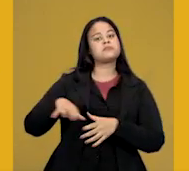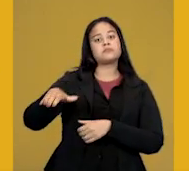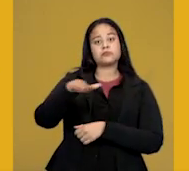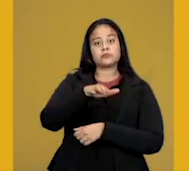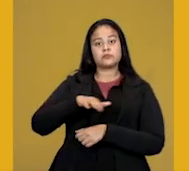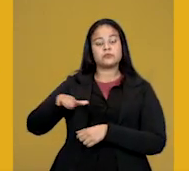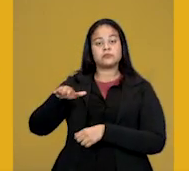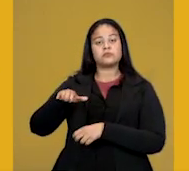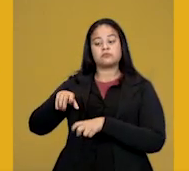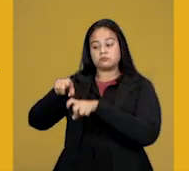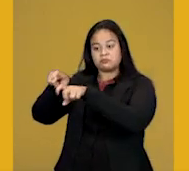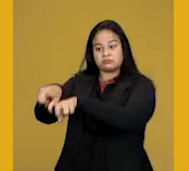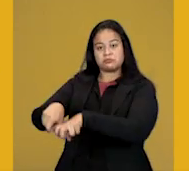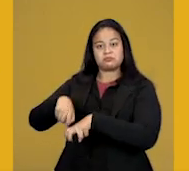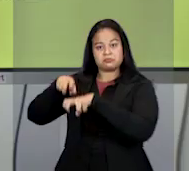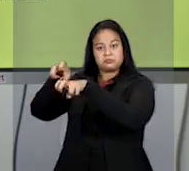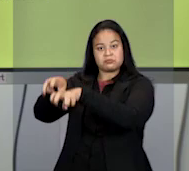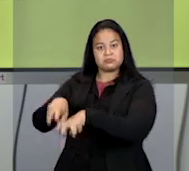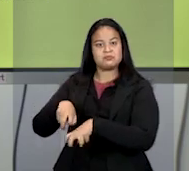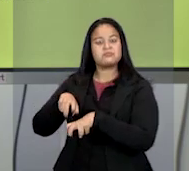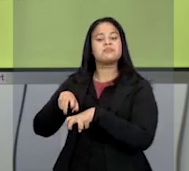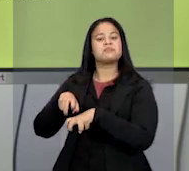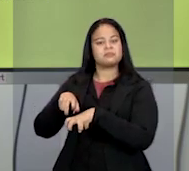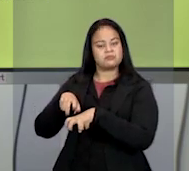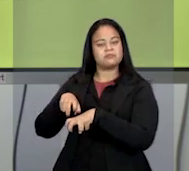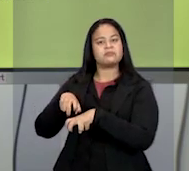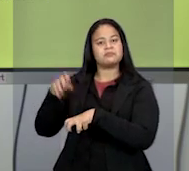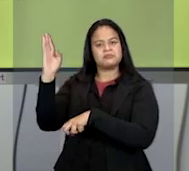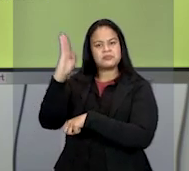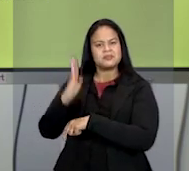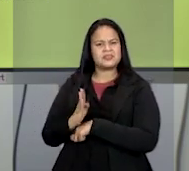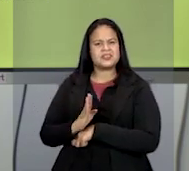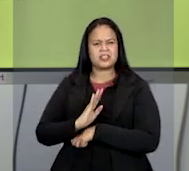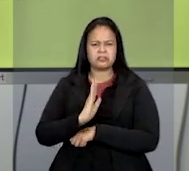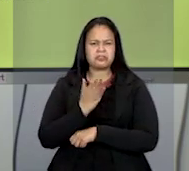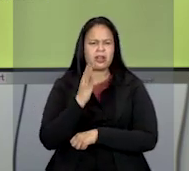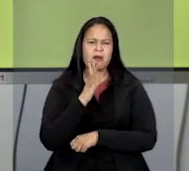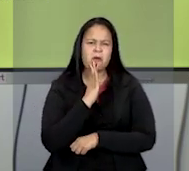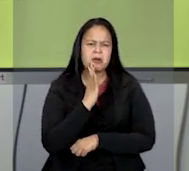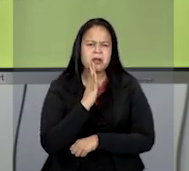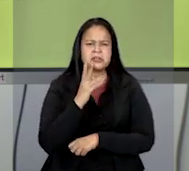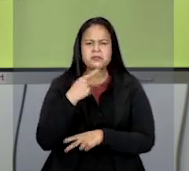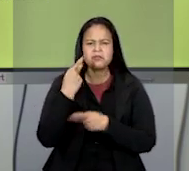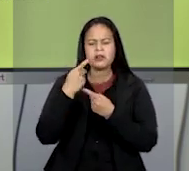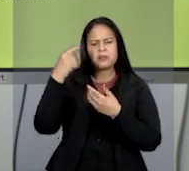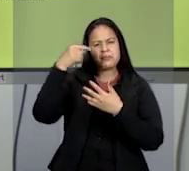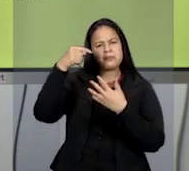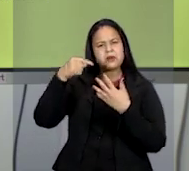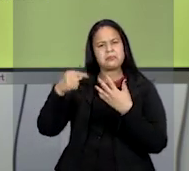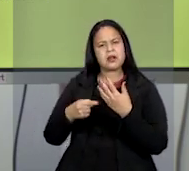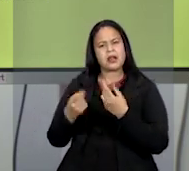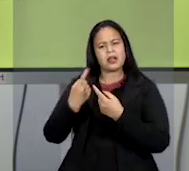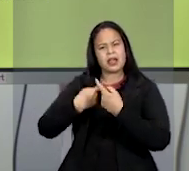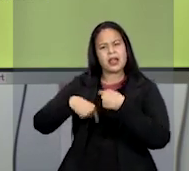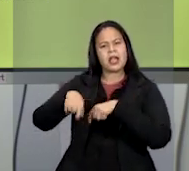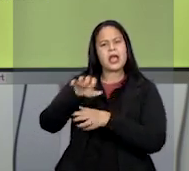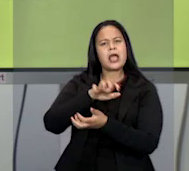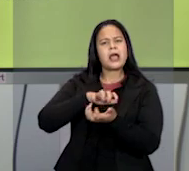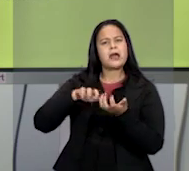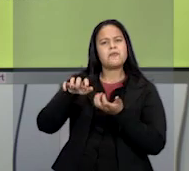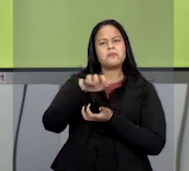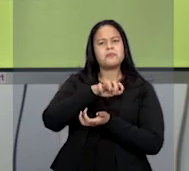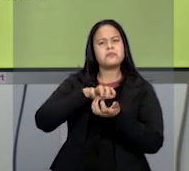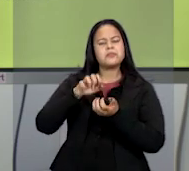espaço agrário brasileiro. Vocês já conhecem, né? Já foi falado muitas vezes dessa questão da Revolução Industrial